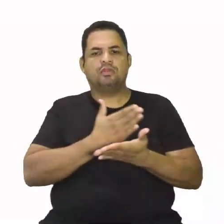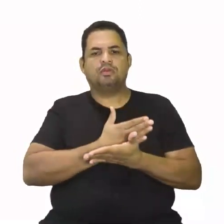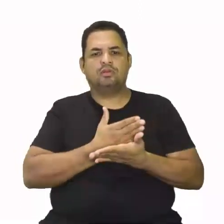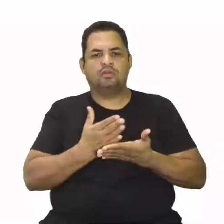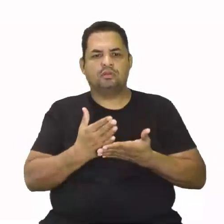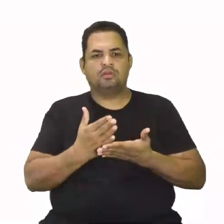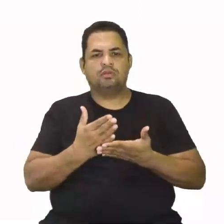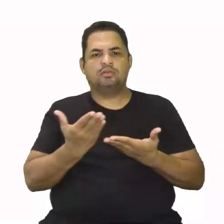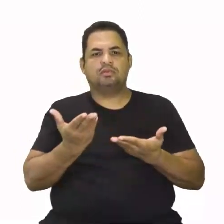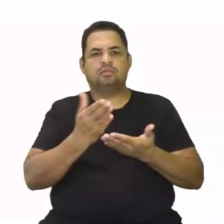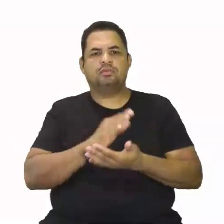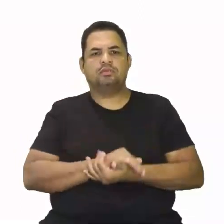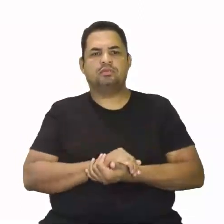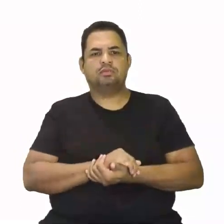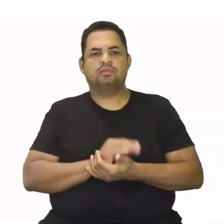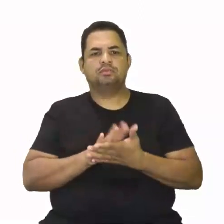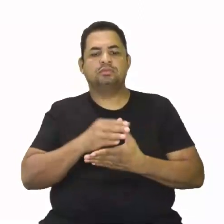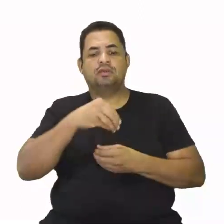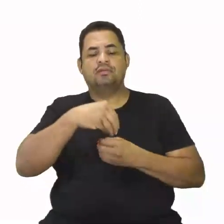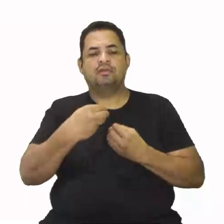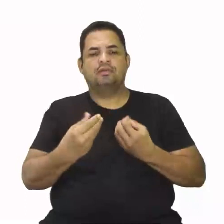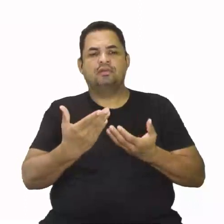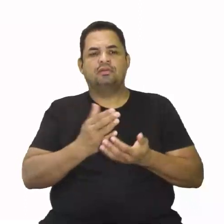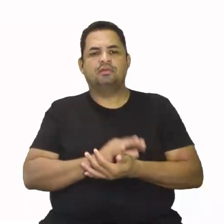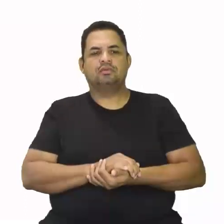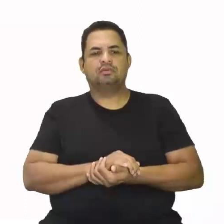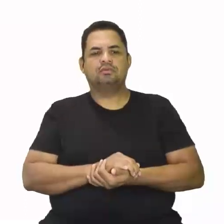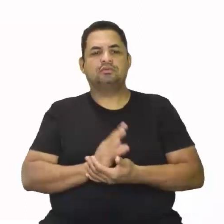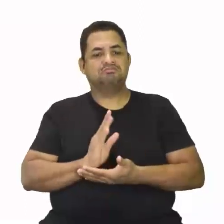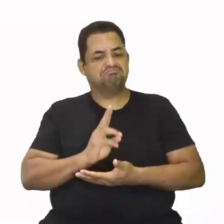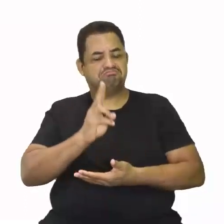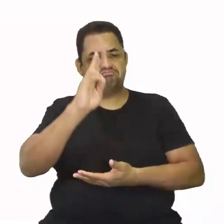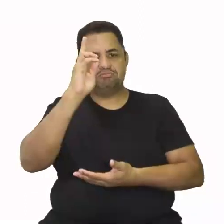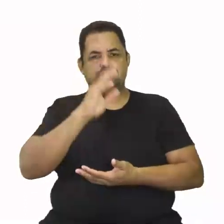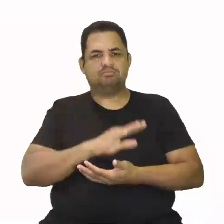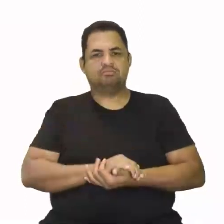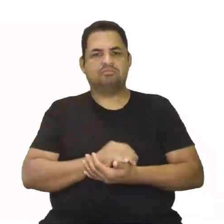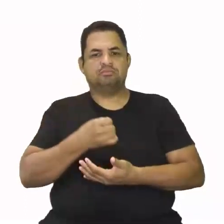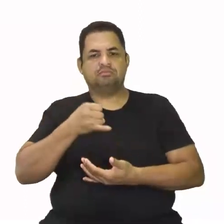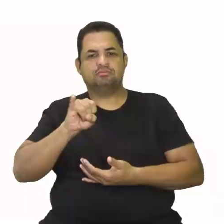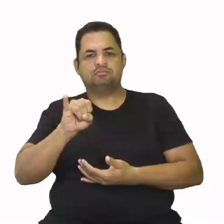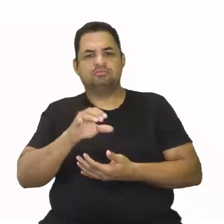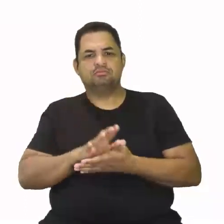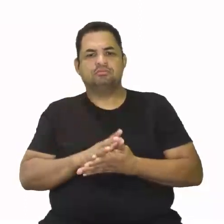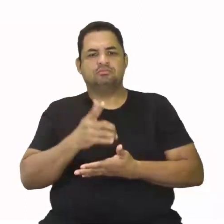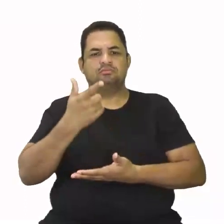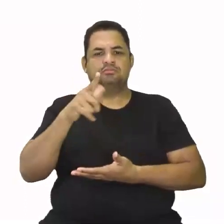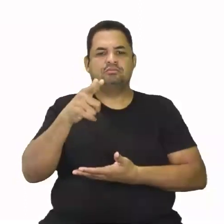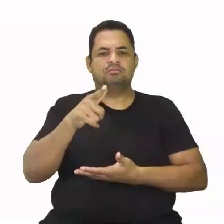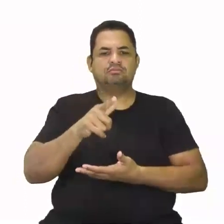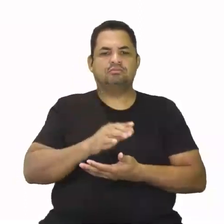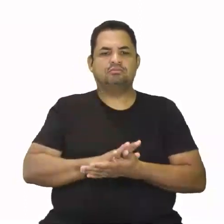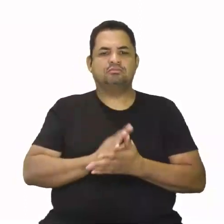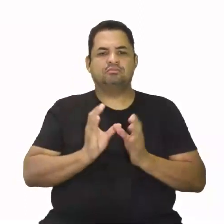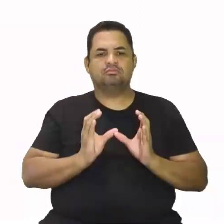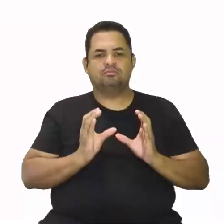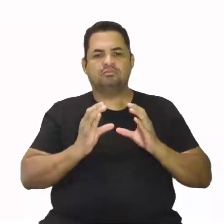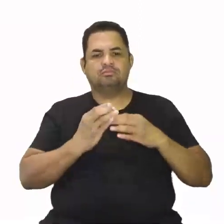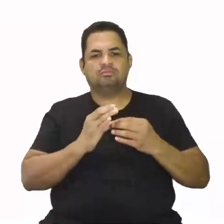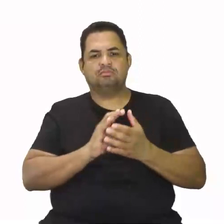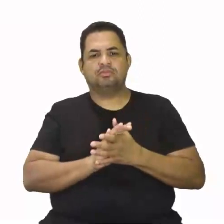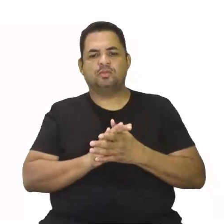começando pelo que está fora. E assim por diante. Se você não tem ali o grupo